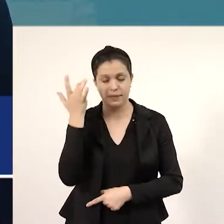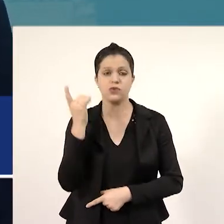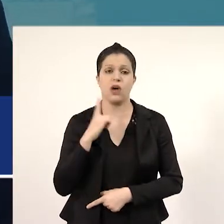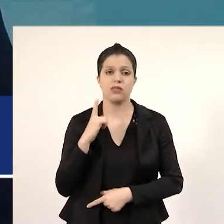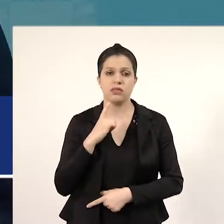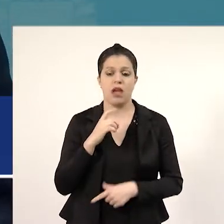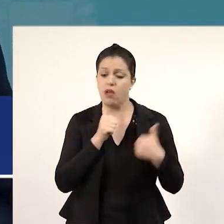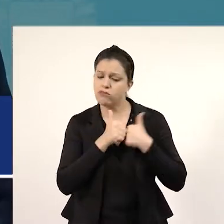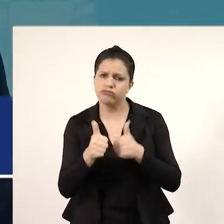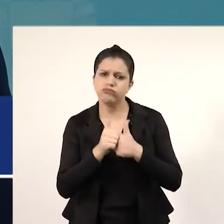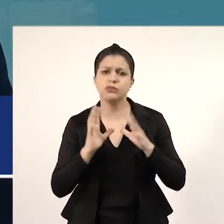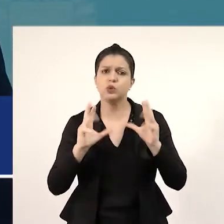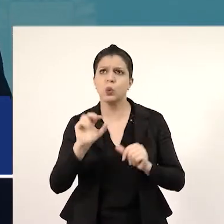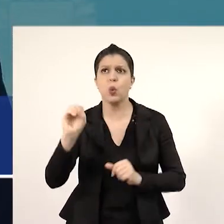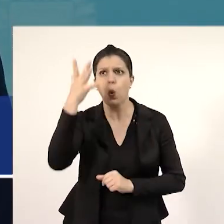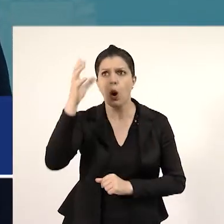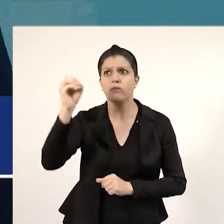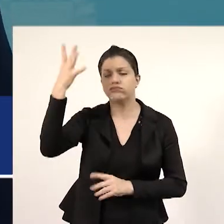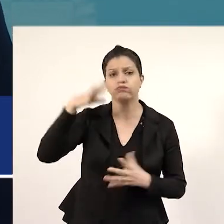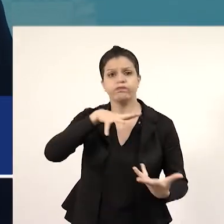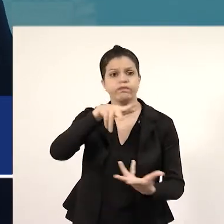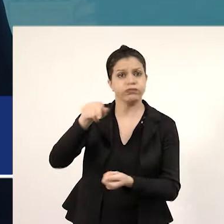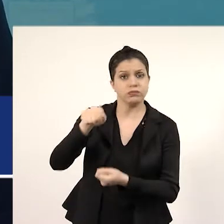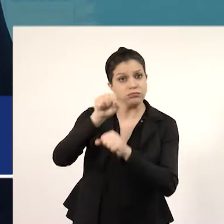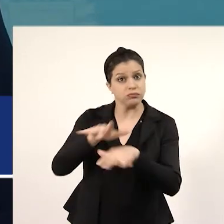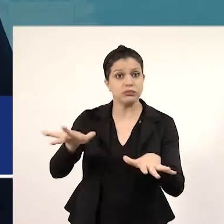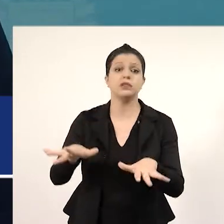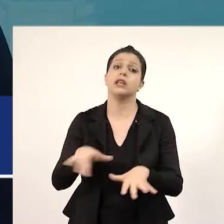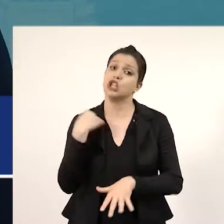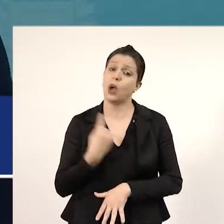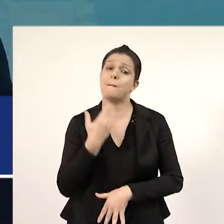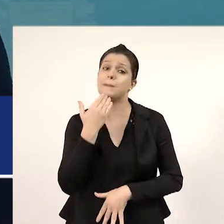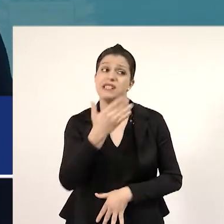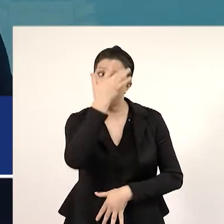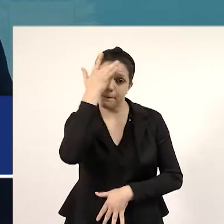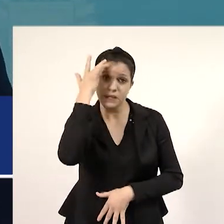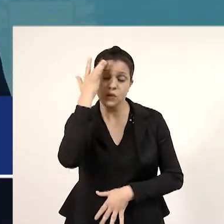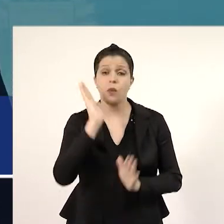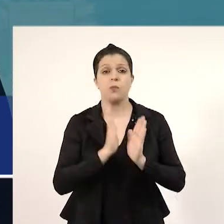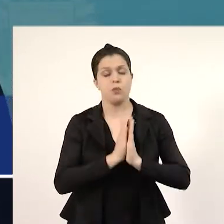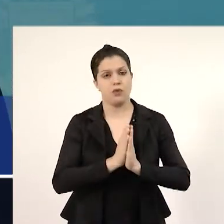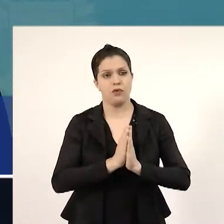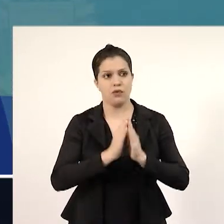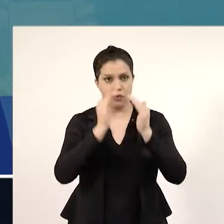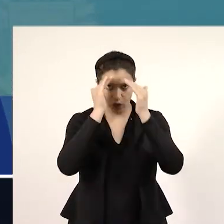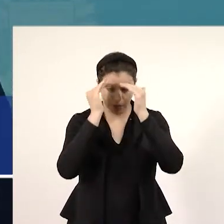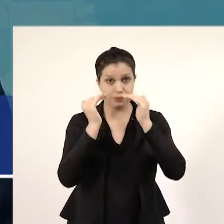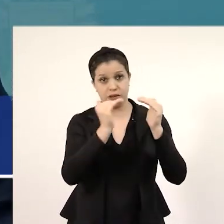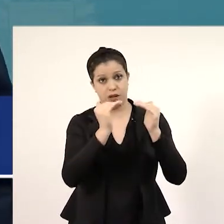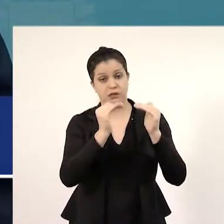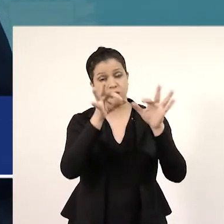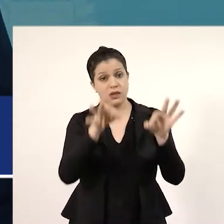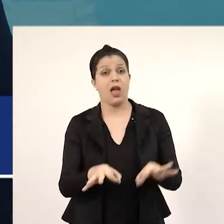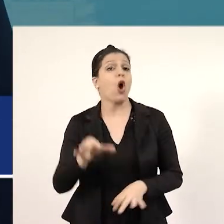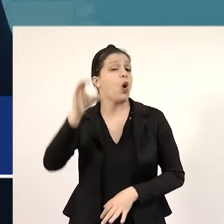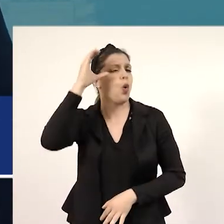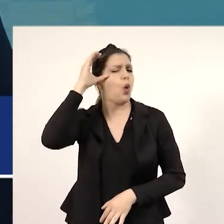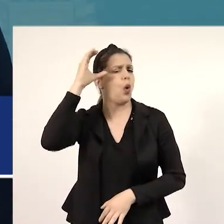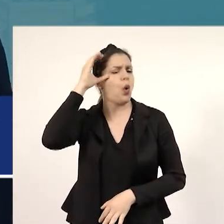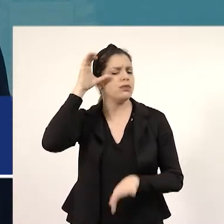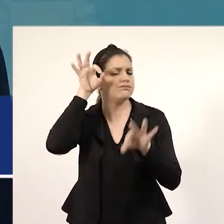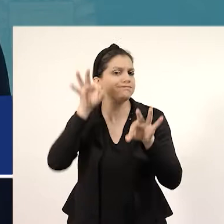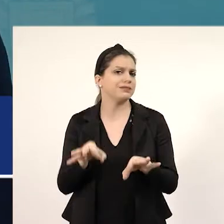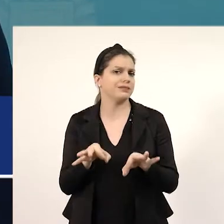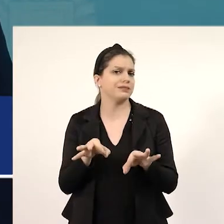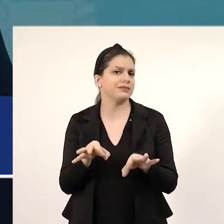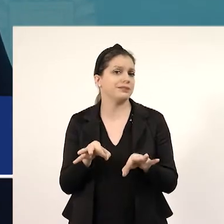nacionais, internacionais e aqui do Estado que estão acompanhando online os acontecimentos a nível mundial. E o que nós estamos pedindo para as pessoas